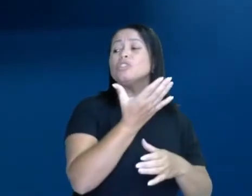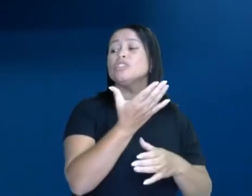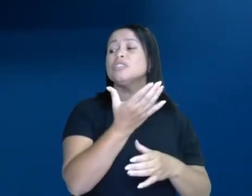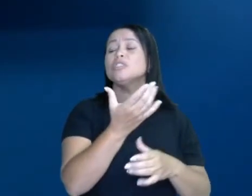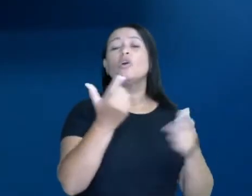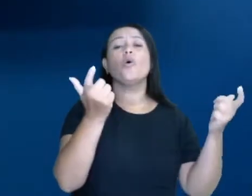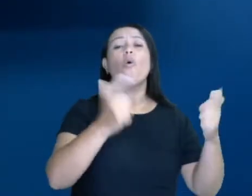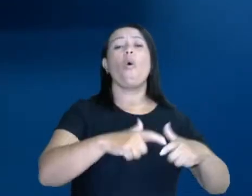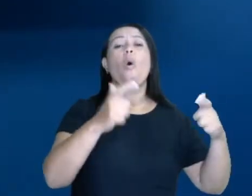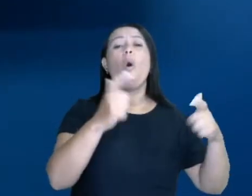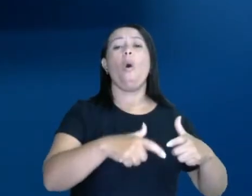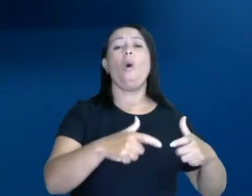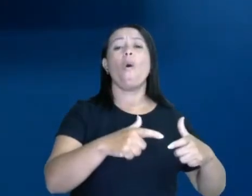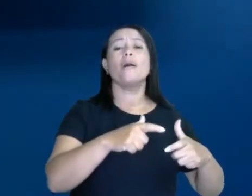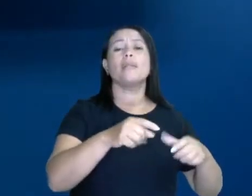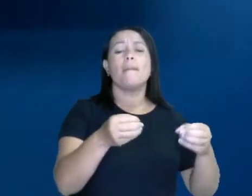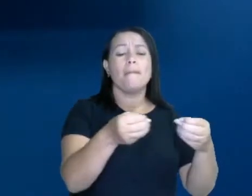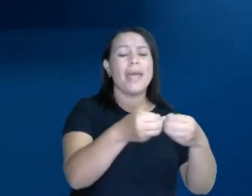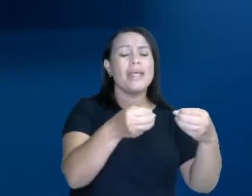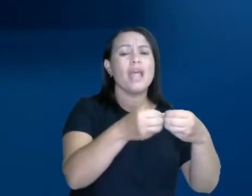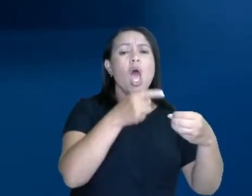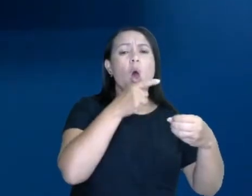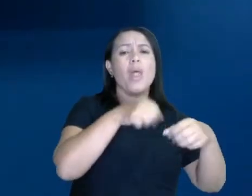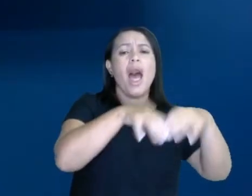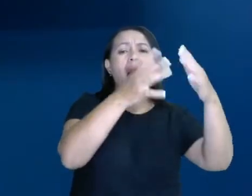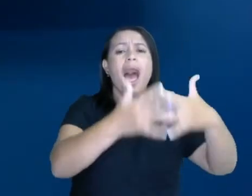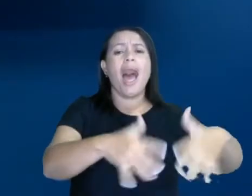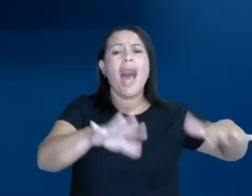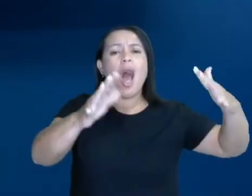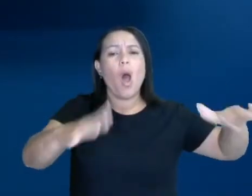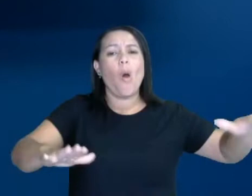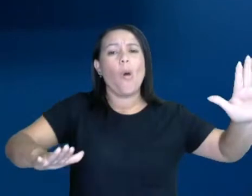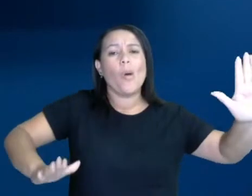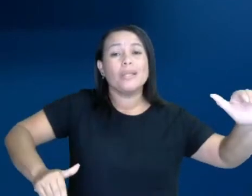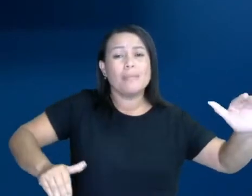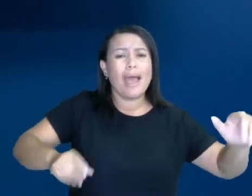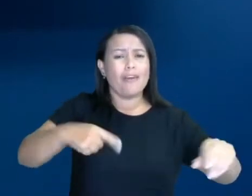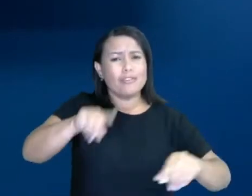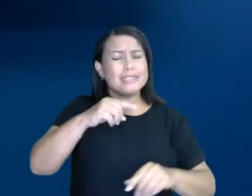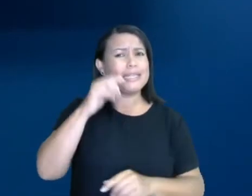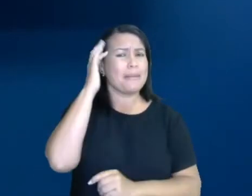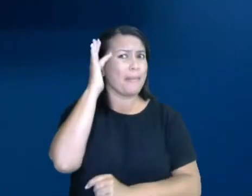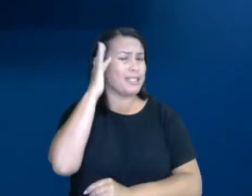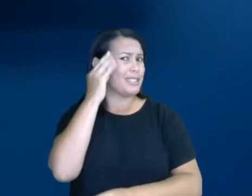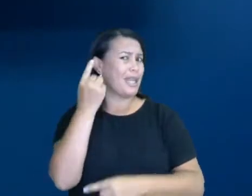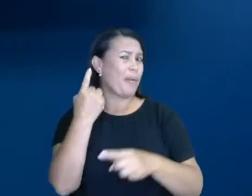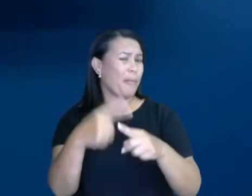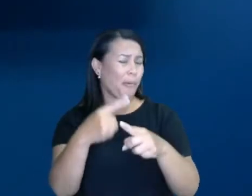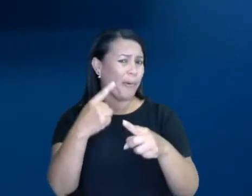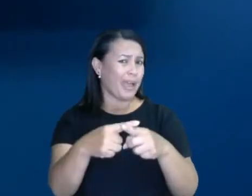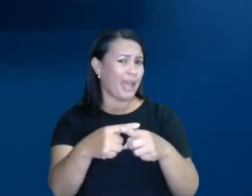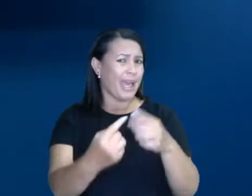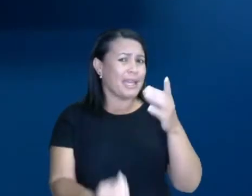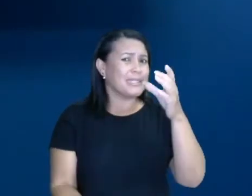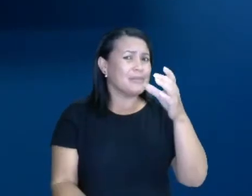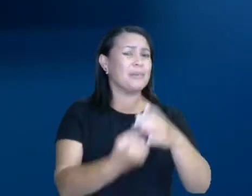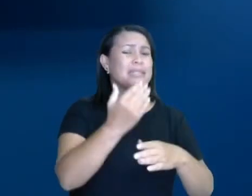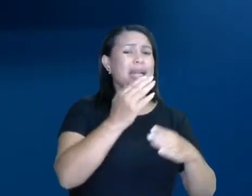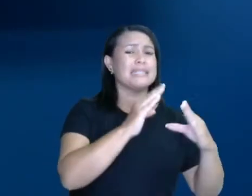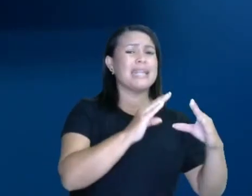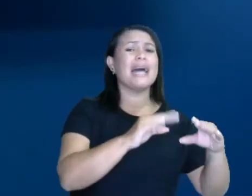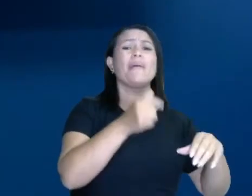na costa litorânea do nosso mapa. Vocês conseguem imaginar por que as primeiras cidades foram construídas